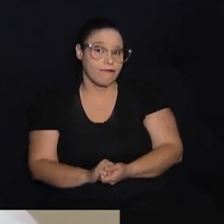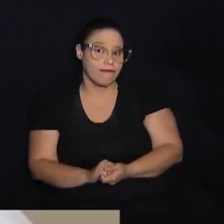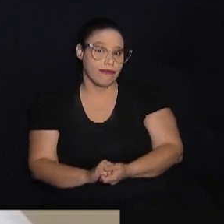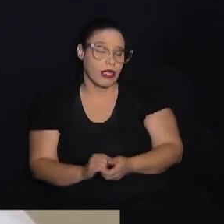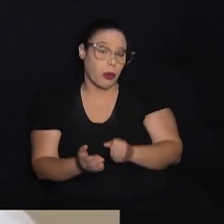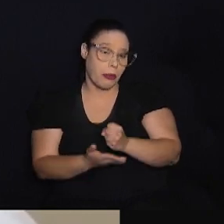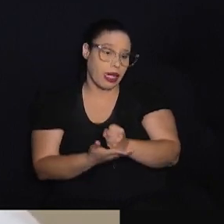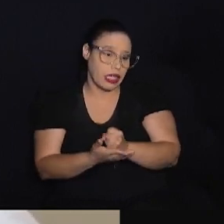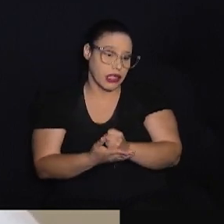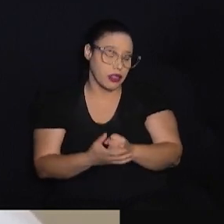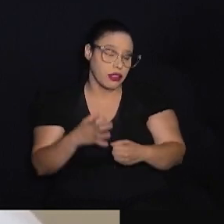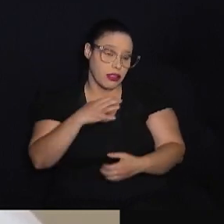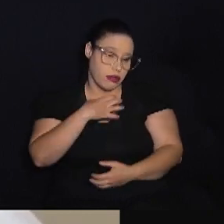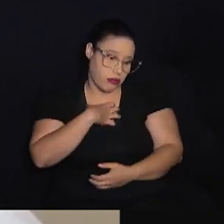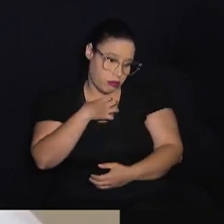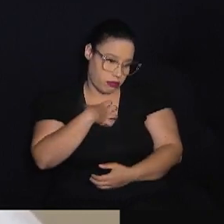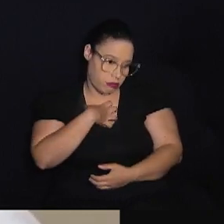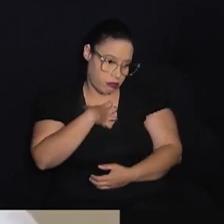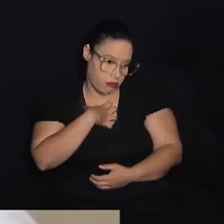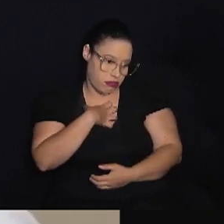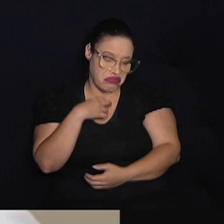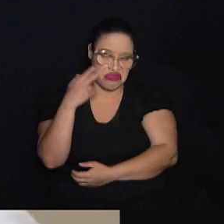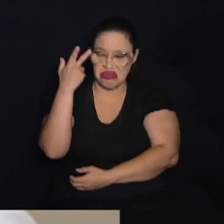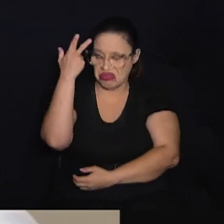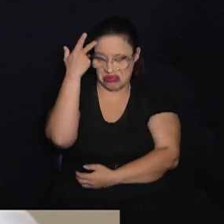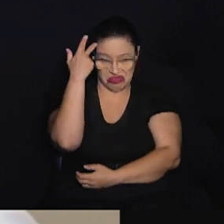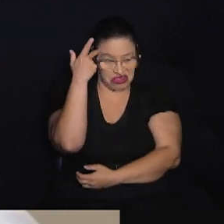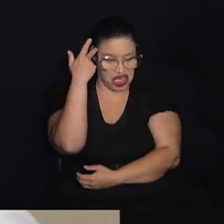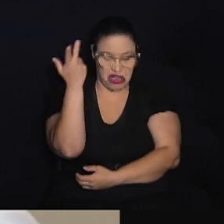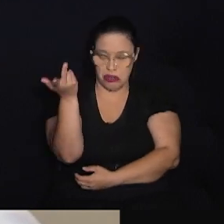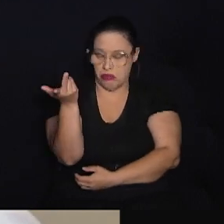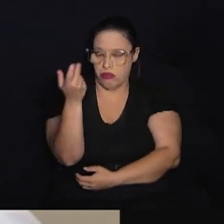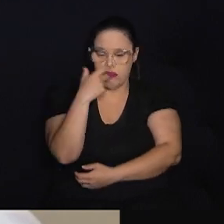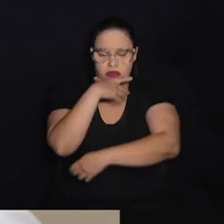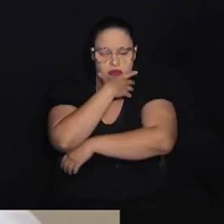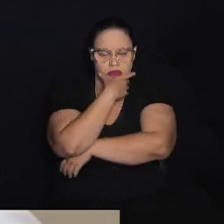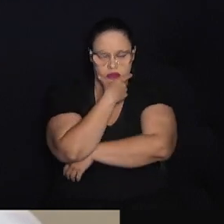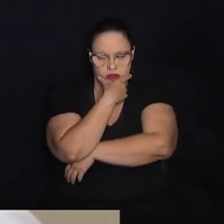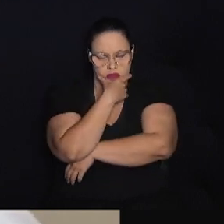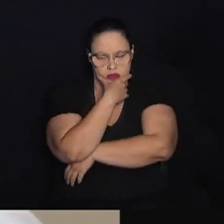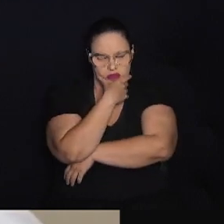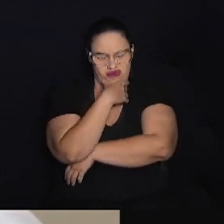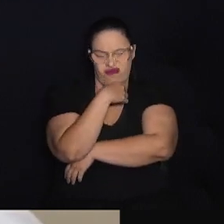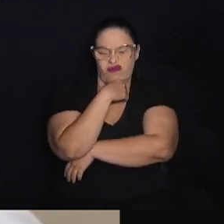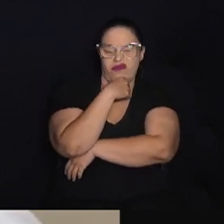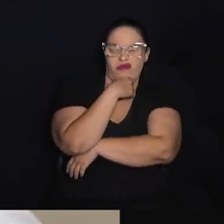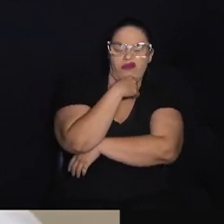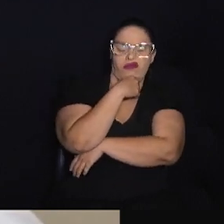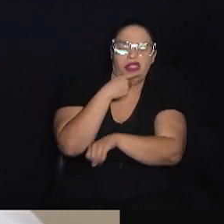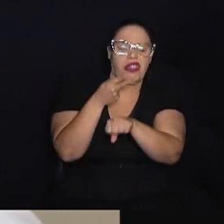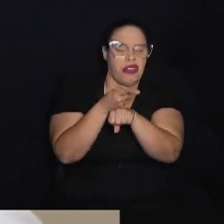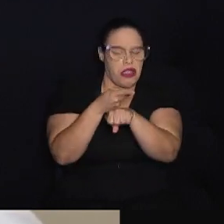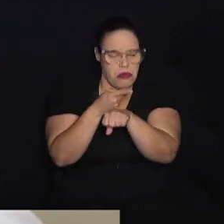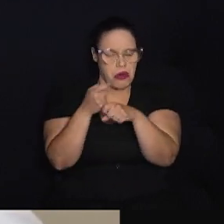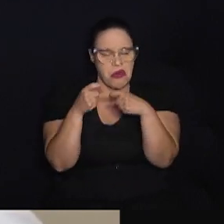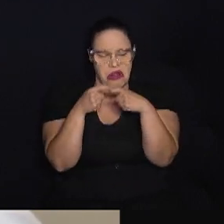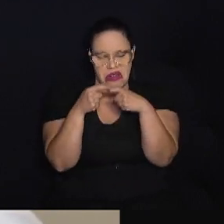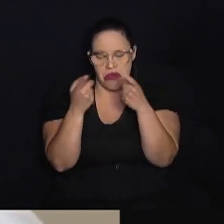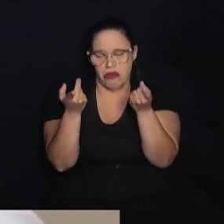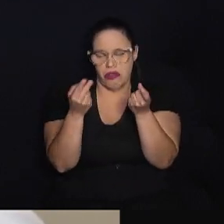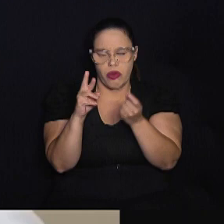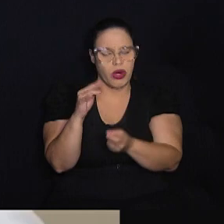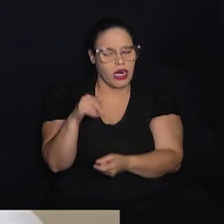Basicamente, você teve algum sintoma que você não está acostumado com ele no seu corpo, tem que ser procurar o médico. Se for da